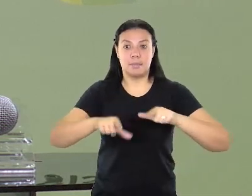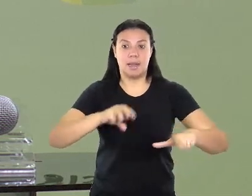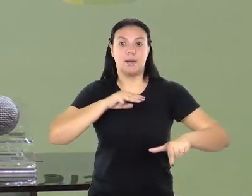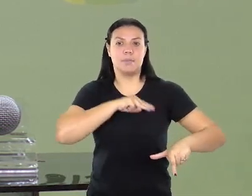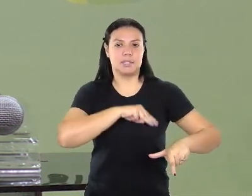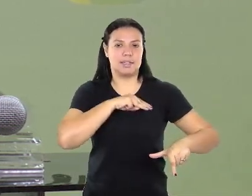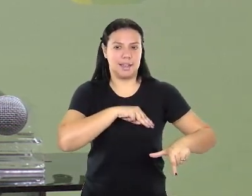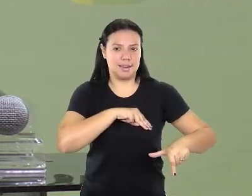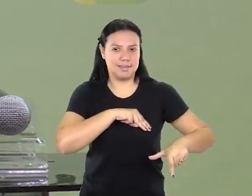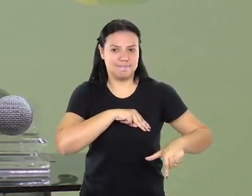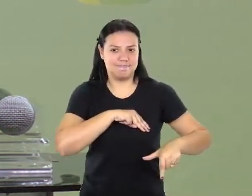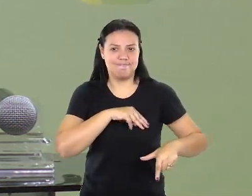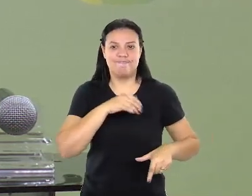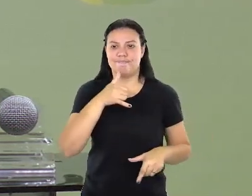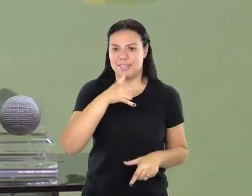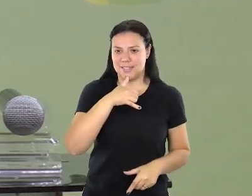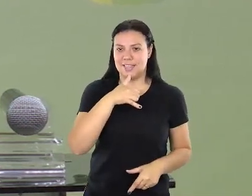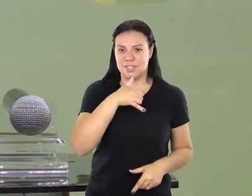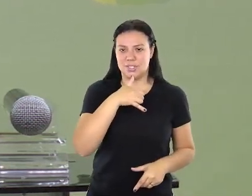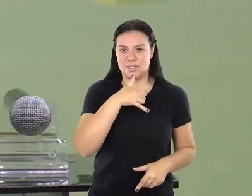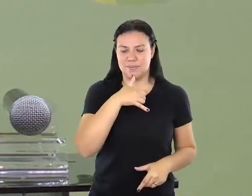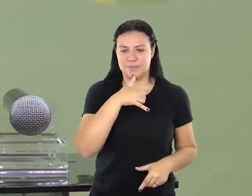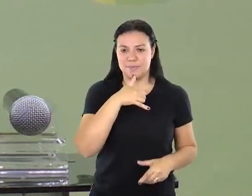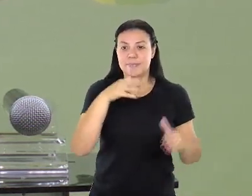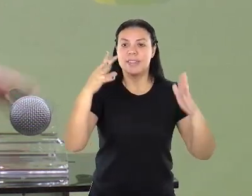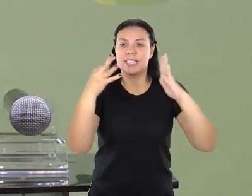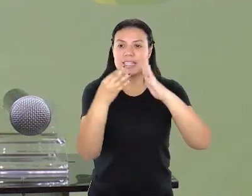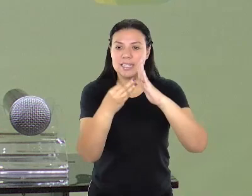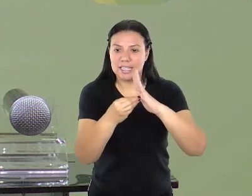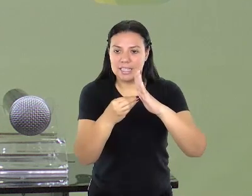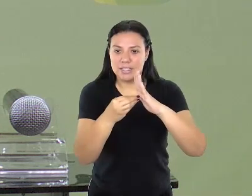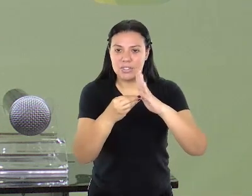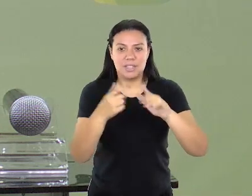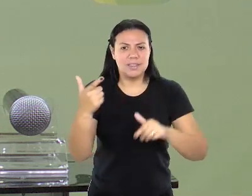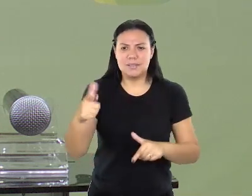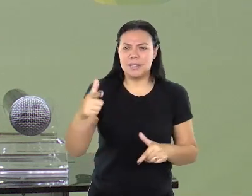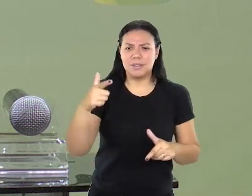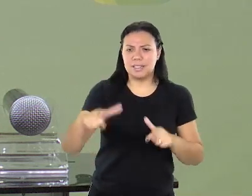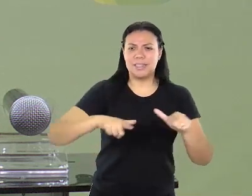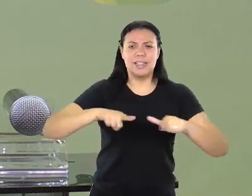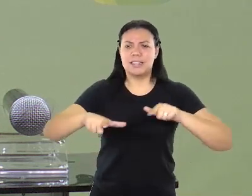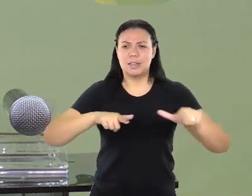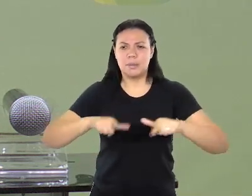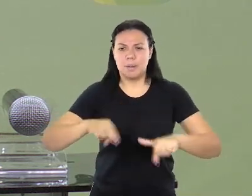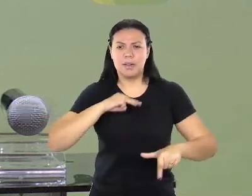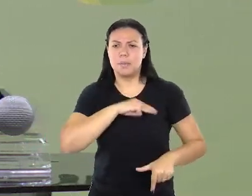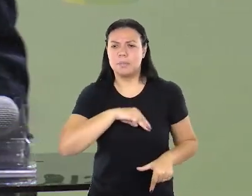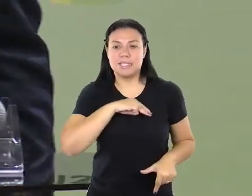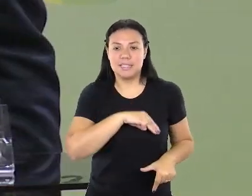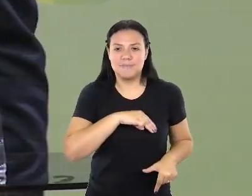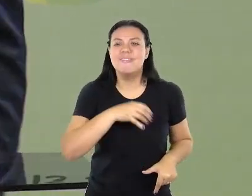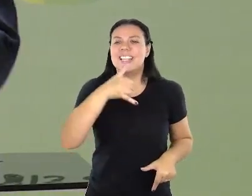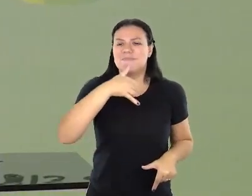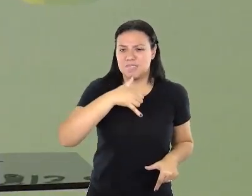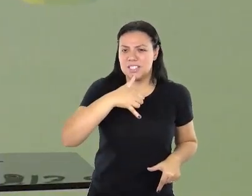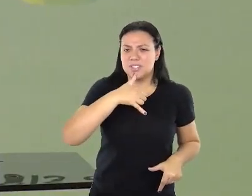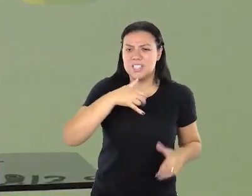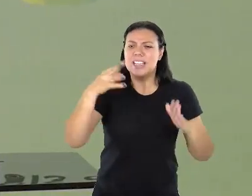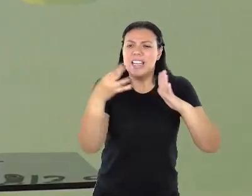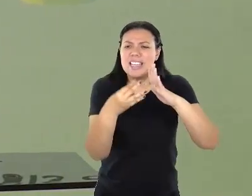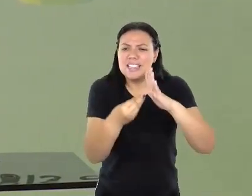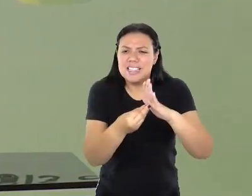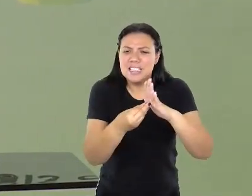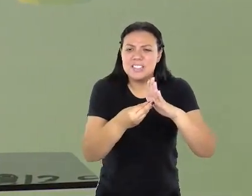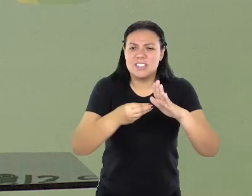Igreja que não está envolvida com a missão é uma igreja infeliz. É uma igreja triste. É uma igreja